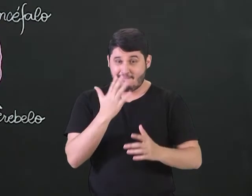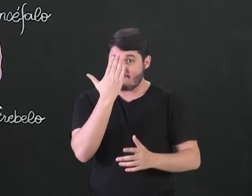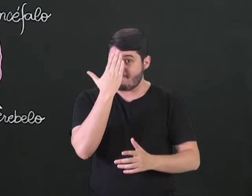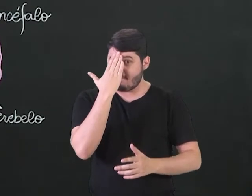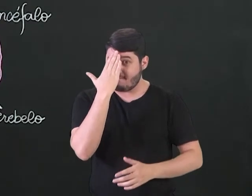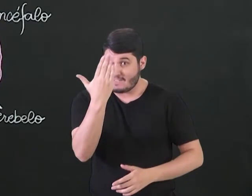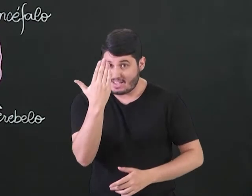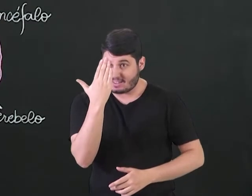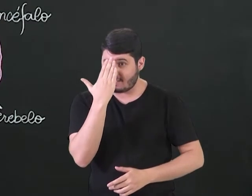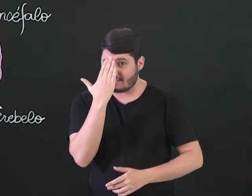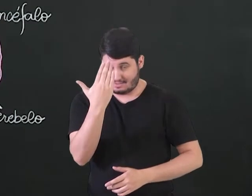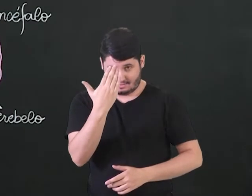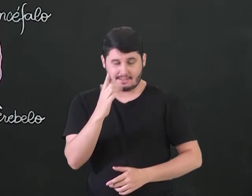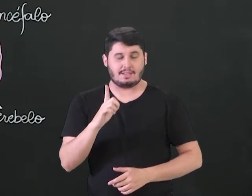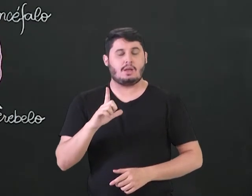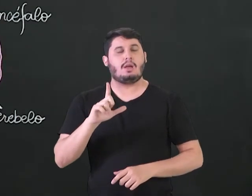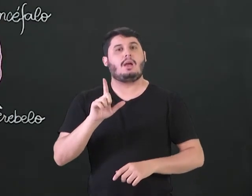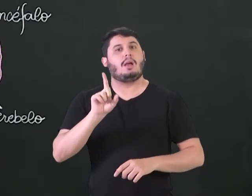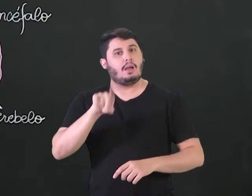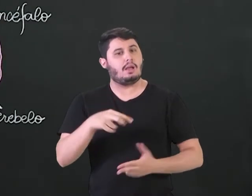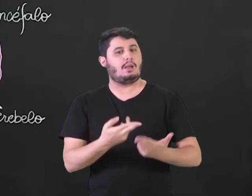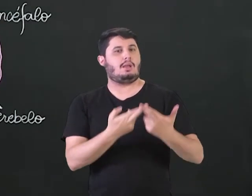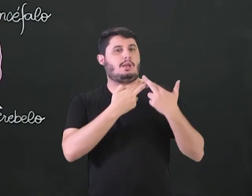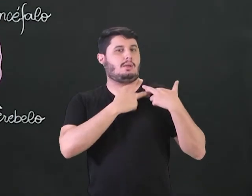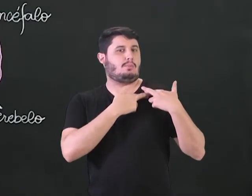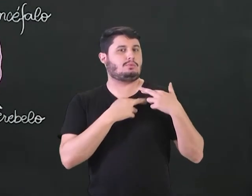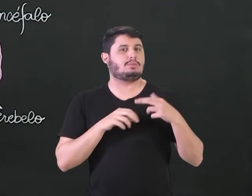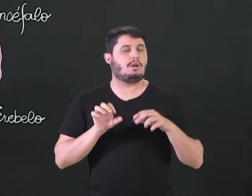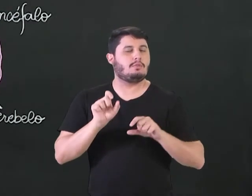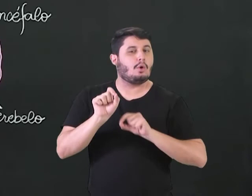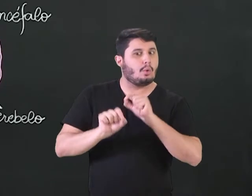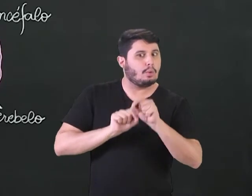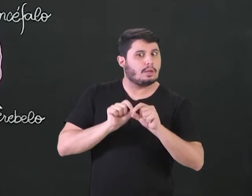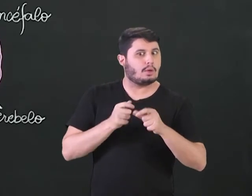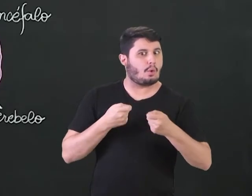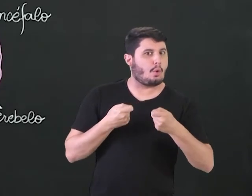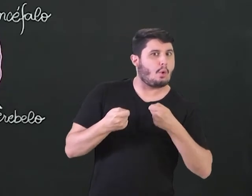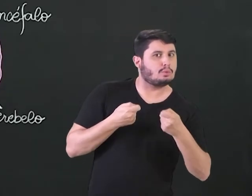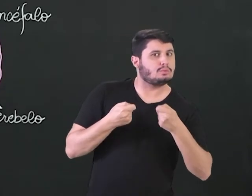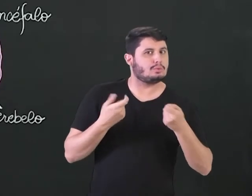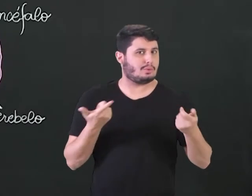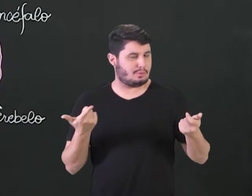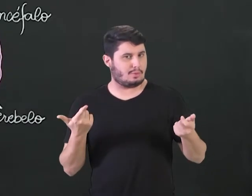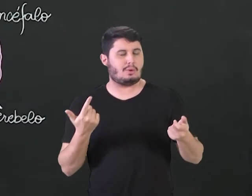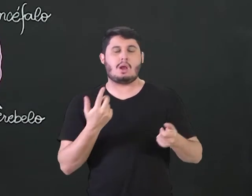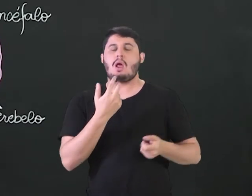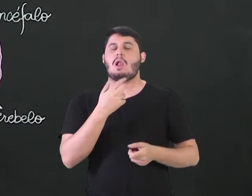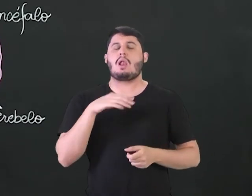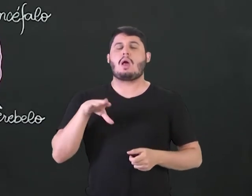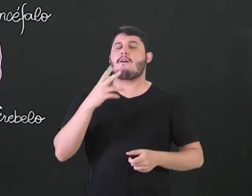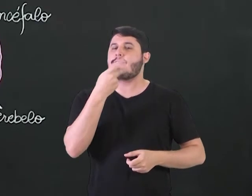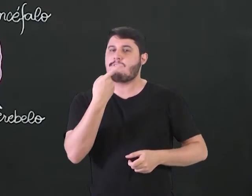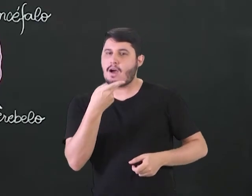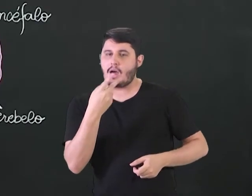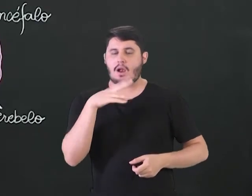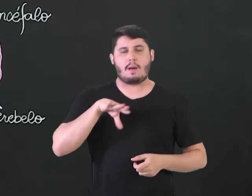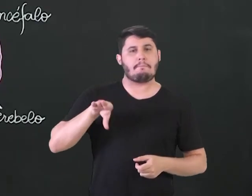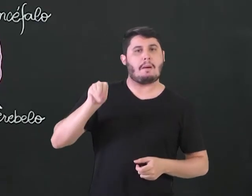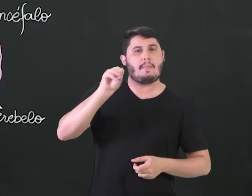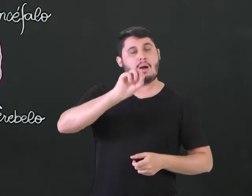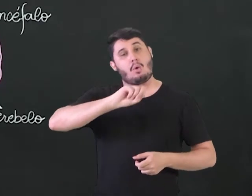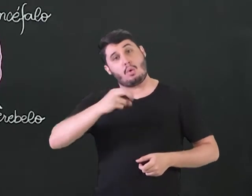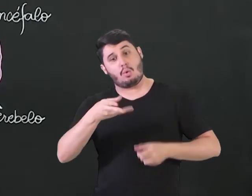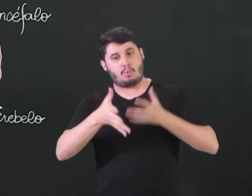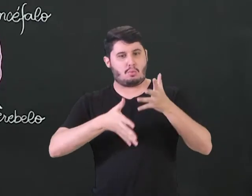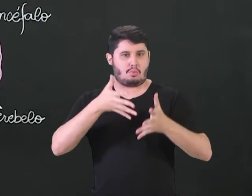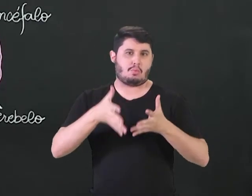do cérebro, que controla a linguagem, memória, raciocínio, é mais desenvolvido do que de outros animais. Então você não